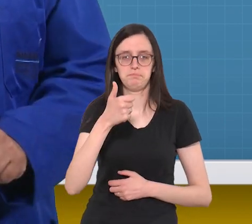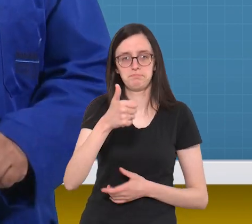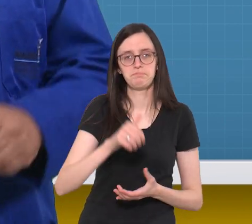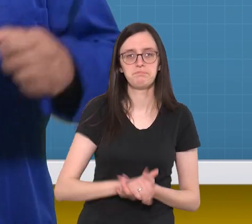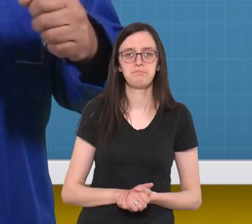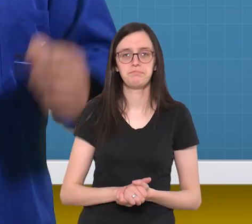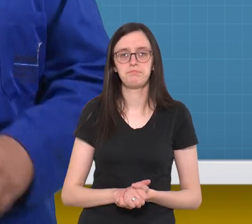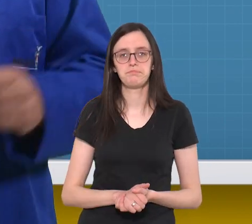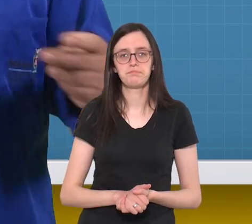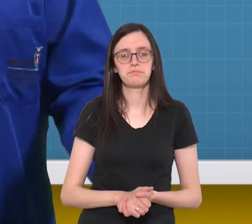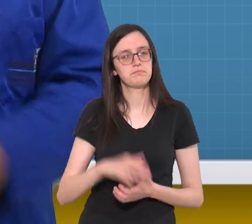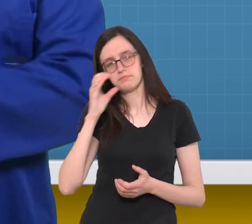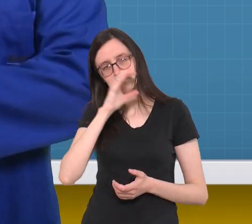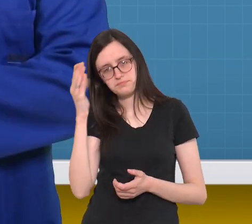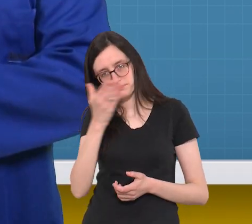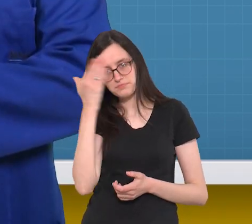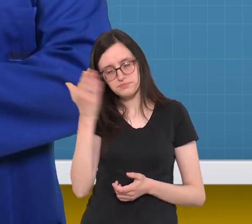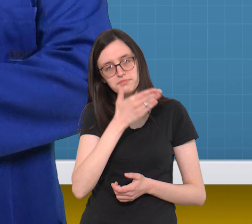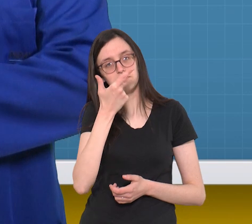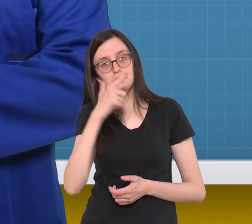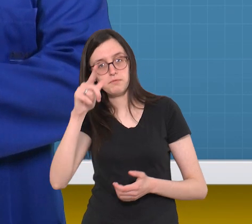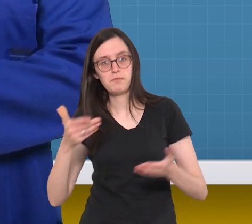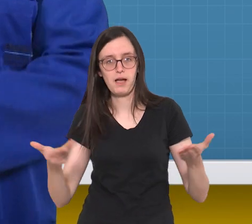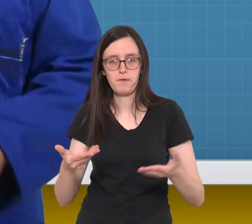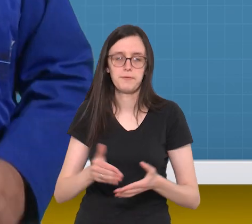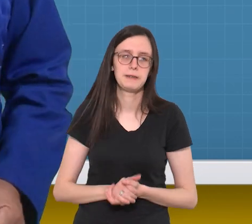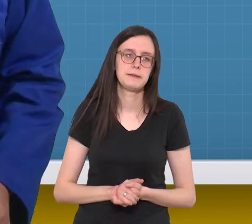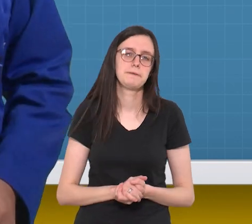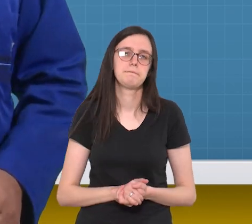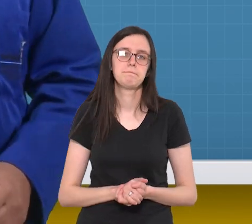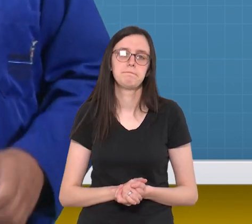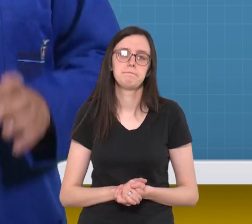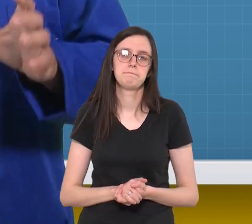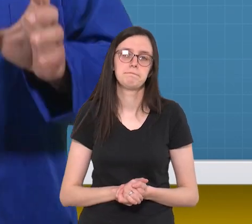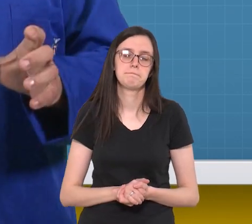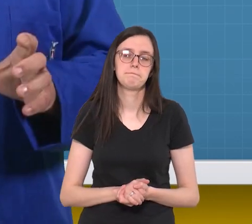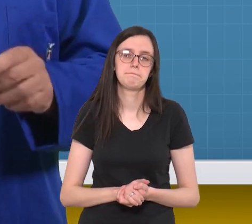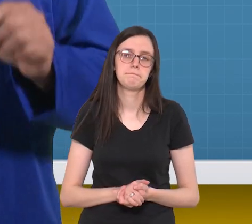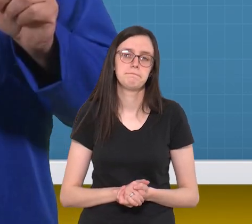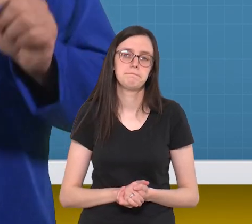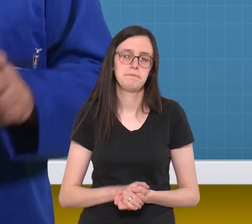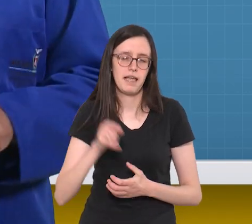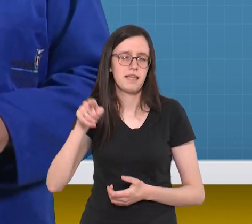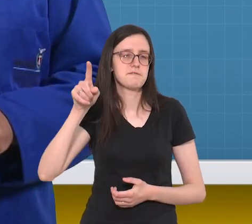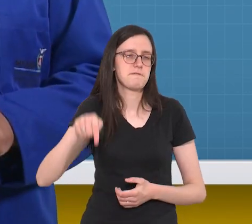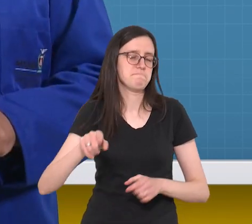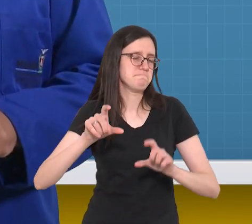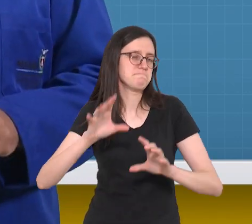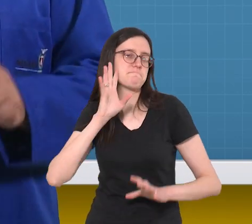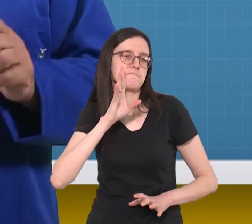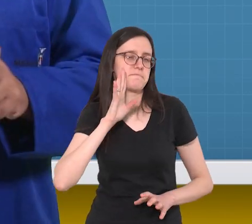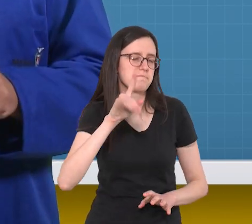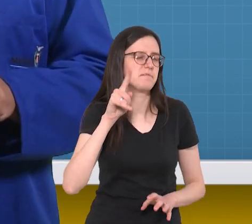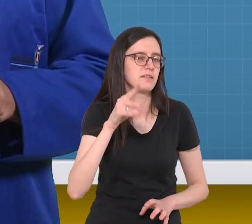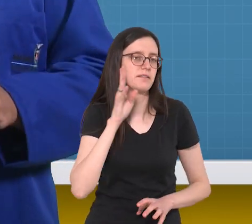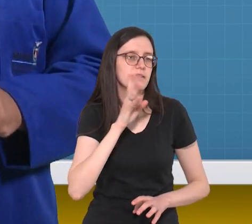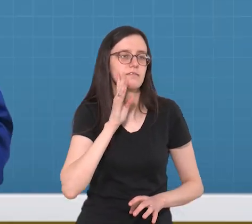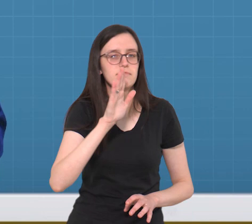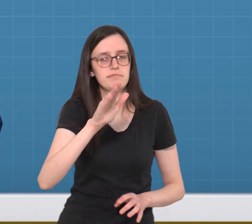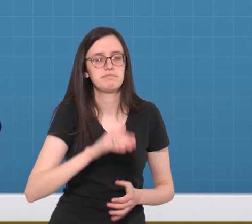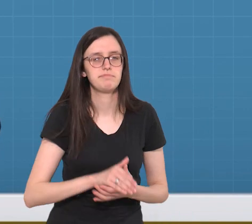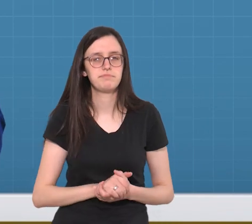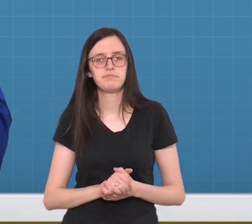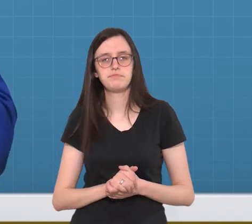Vamos lá? Passo correndo. Vamos ao próximo? Ótimo. Esse é bacaninha. Muito